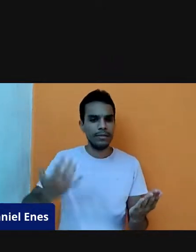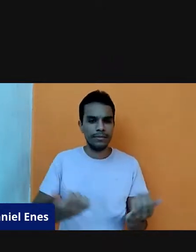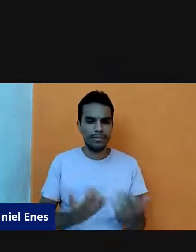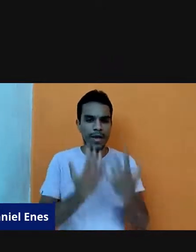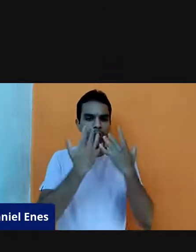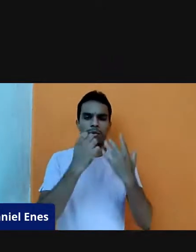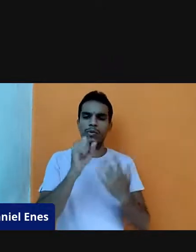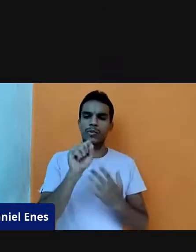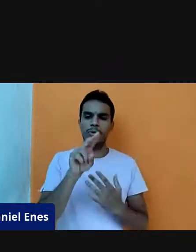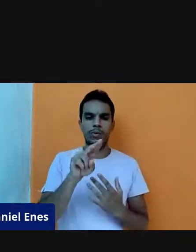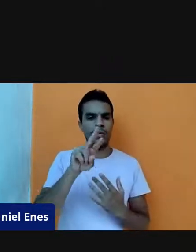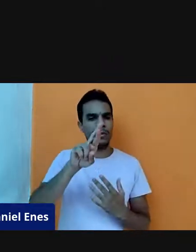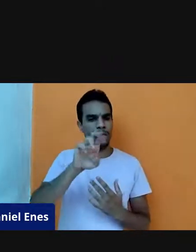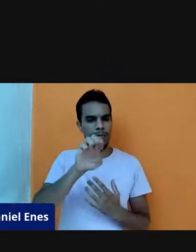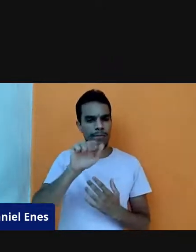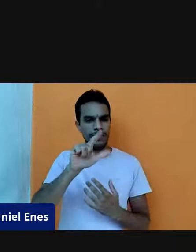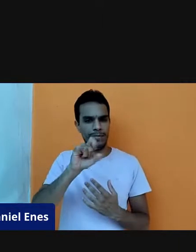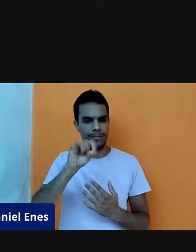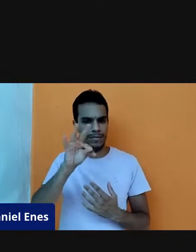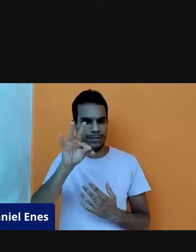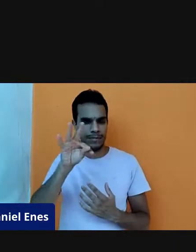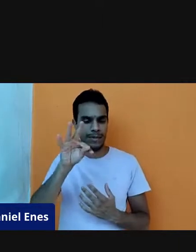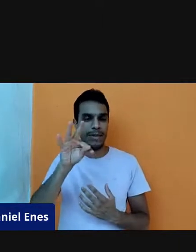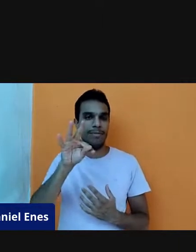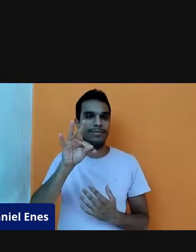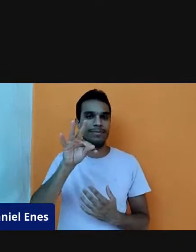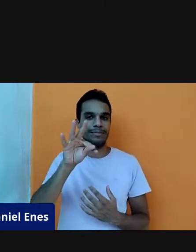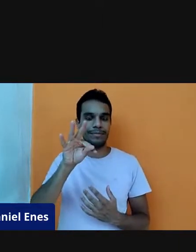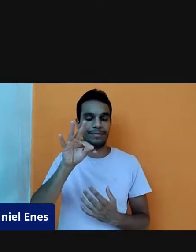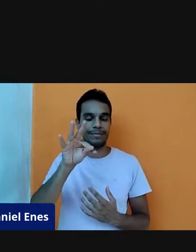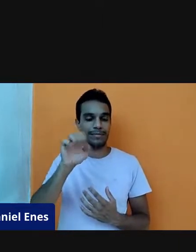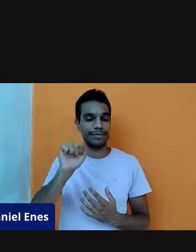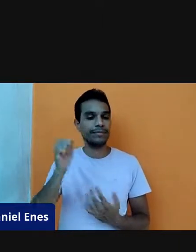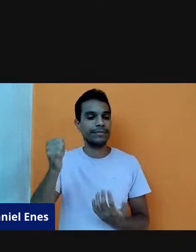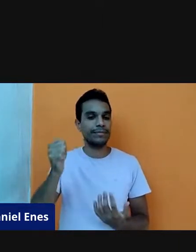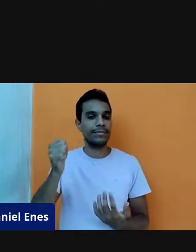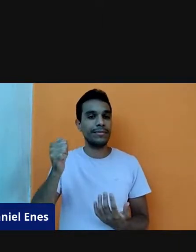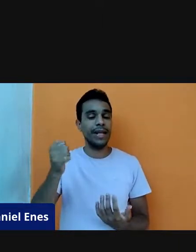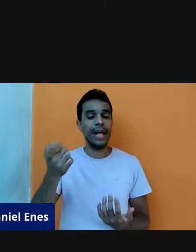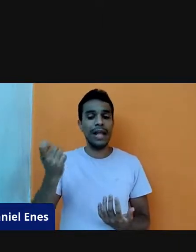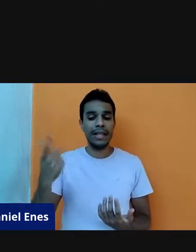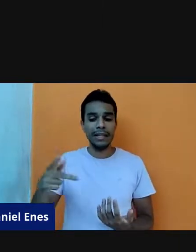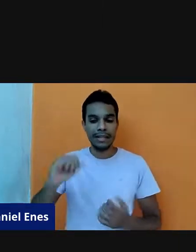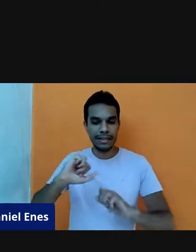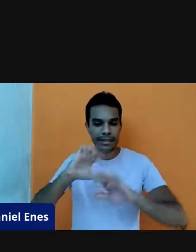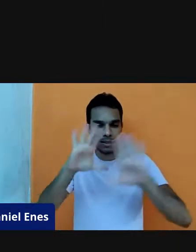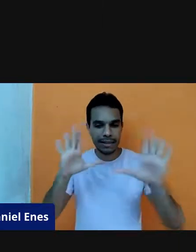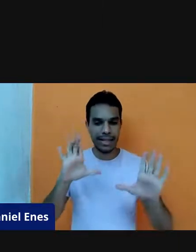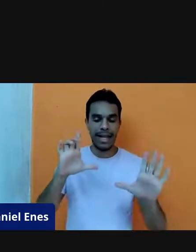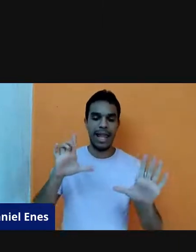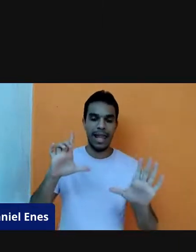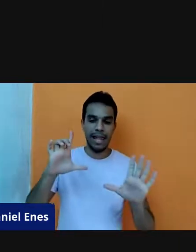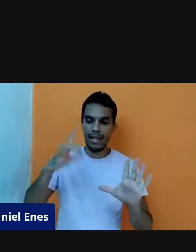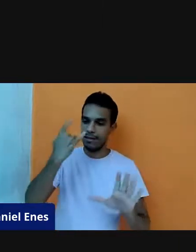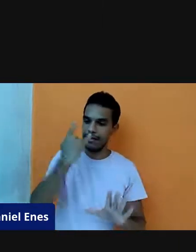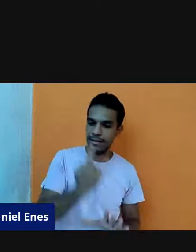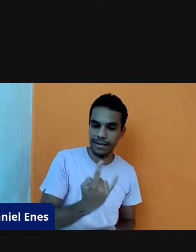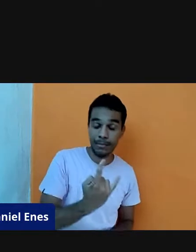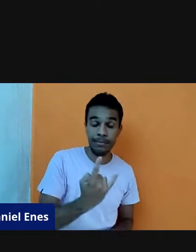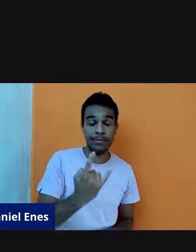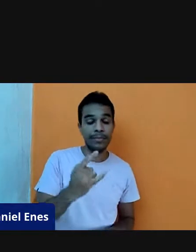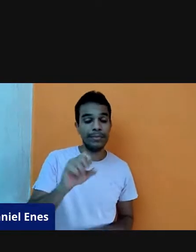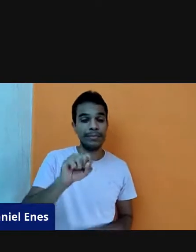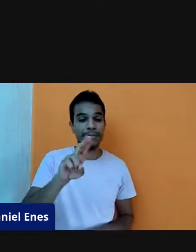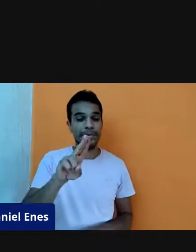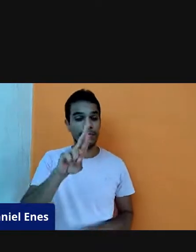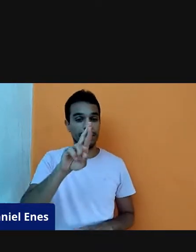falar de clareza e surrealismo na mesma frase, né? Mas vai ter uma clara tendência surrealista. E